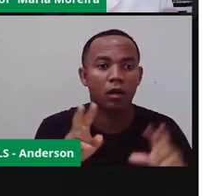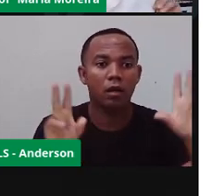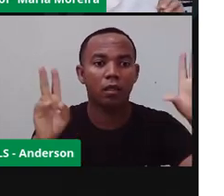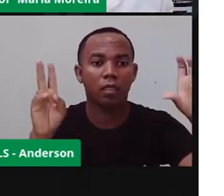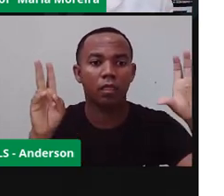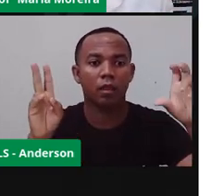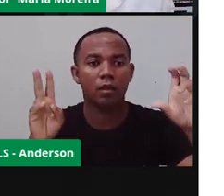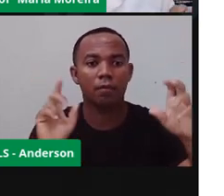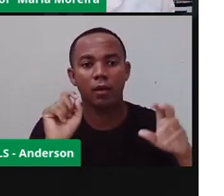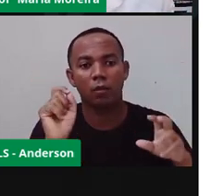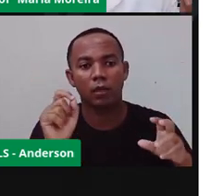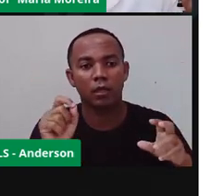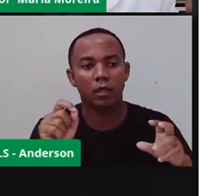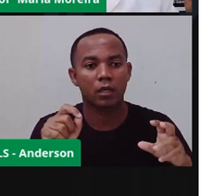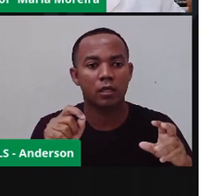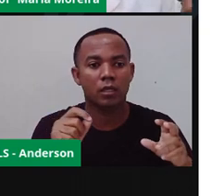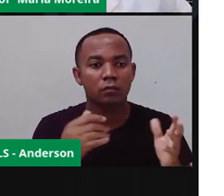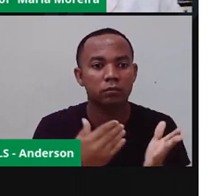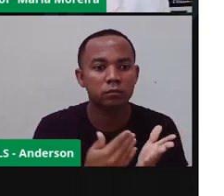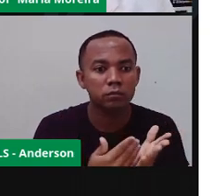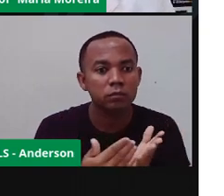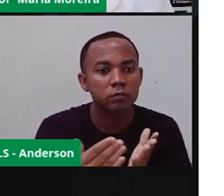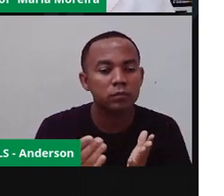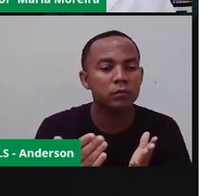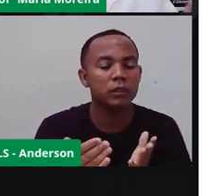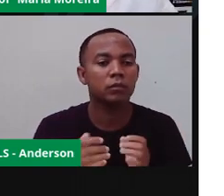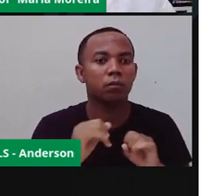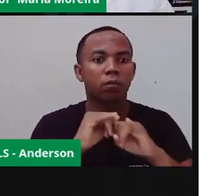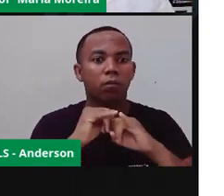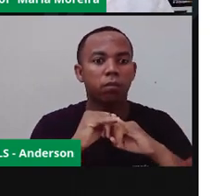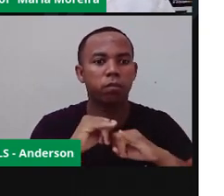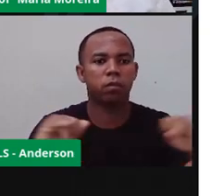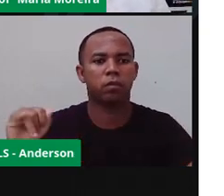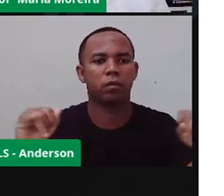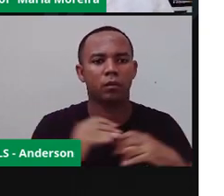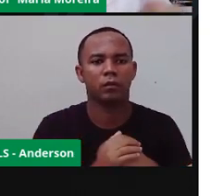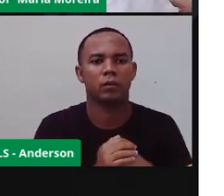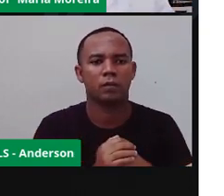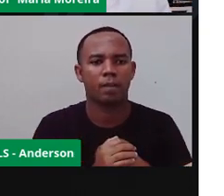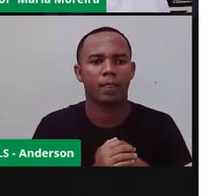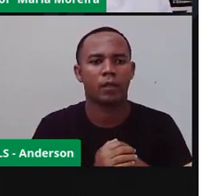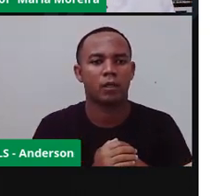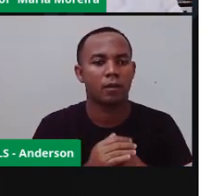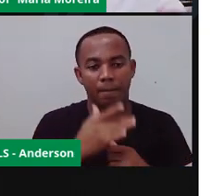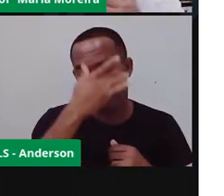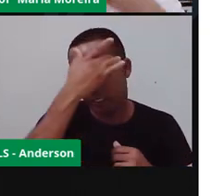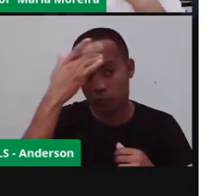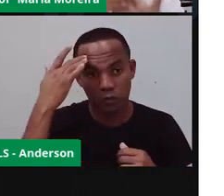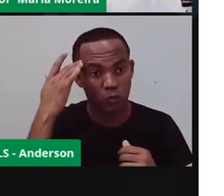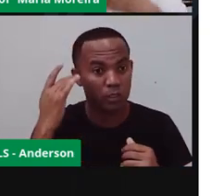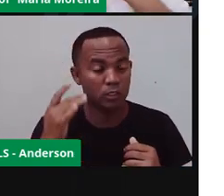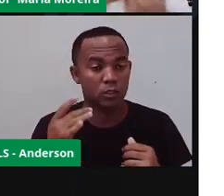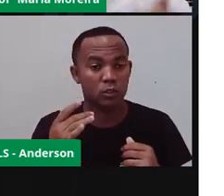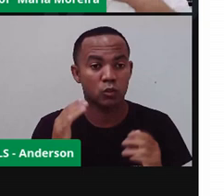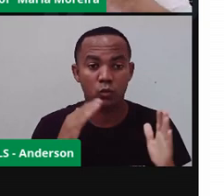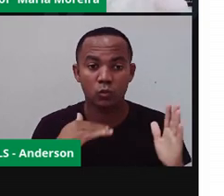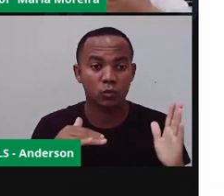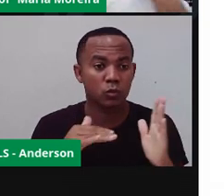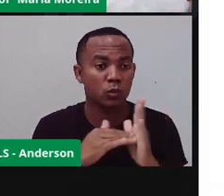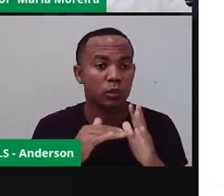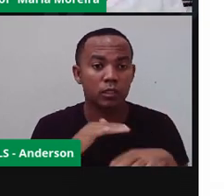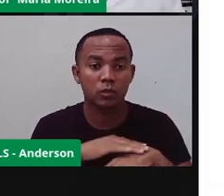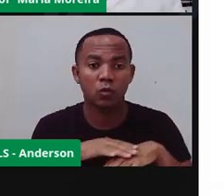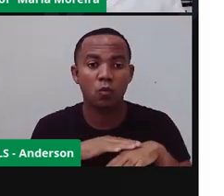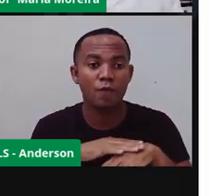e que provavelmente é o quê? Notícia. Porque se não for notícia, se não tiver todo mundo falando,